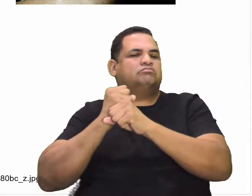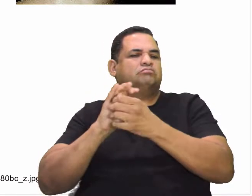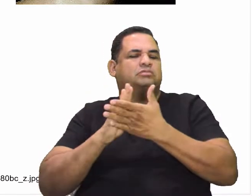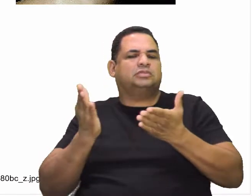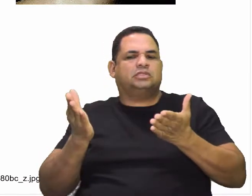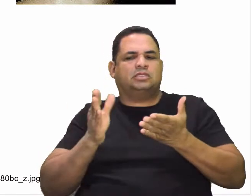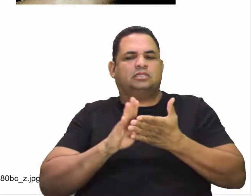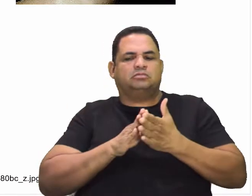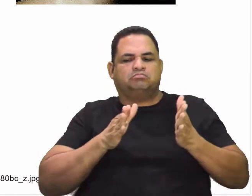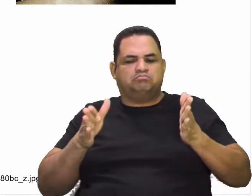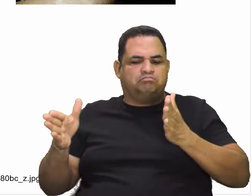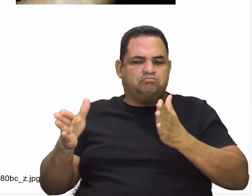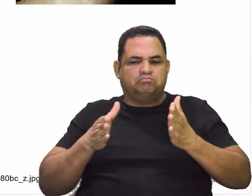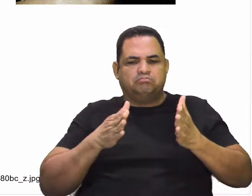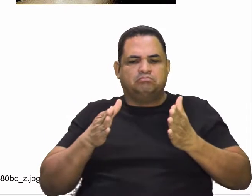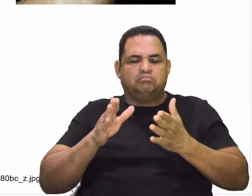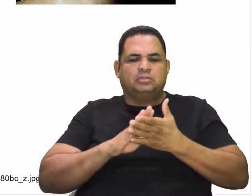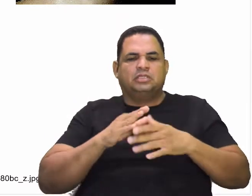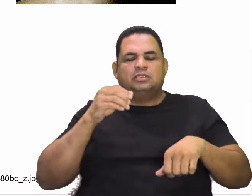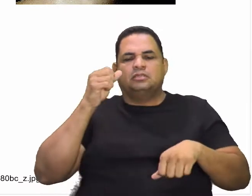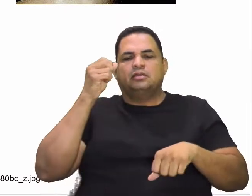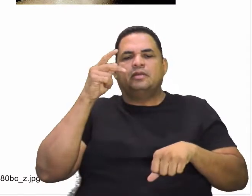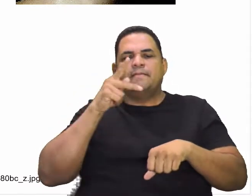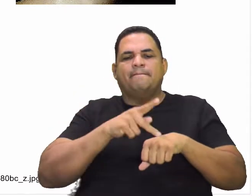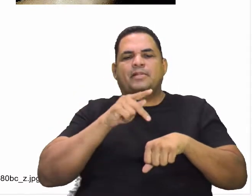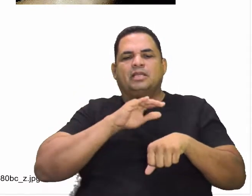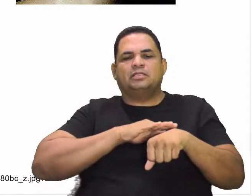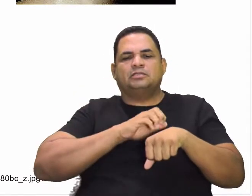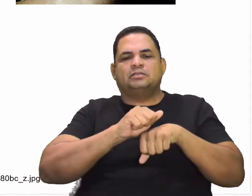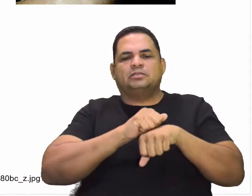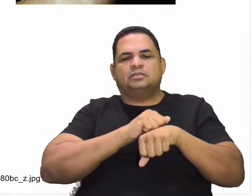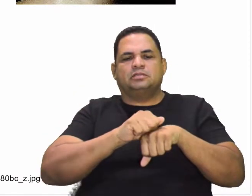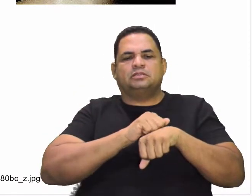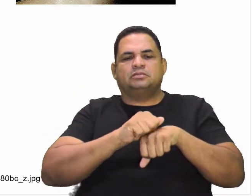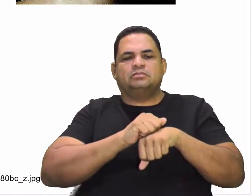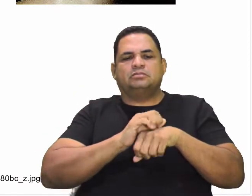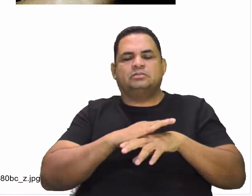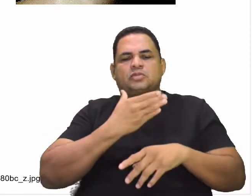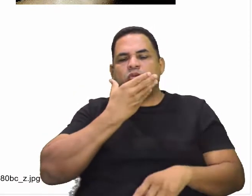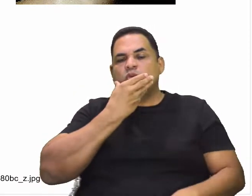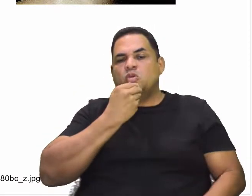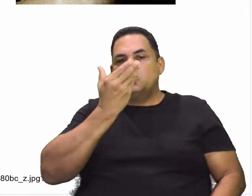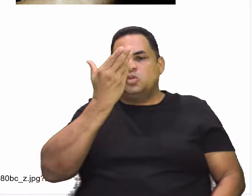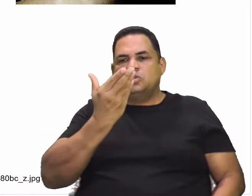Paleolítico, esse homo já não mandava mais